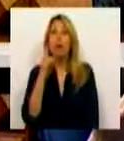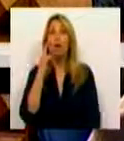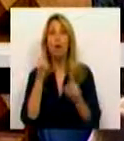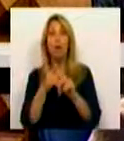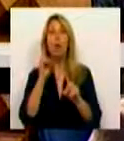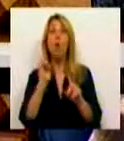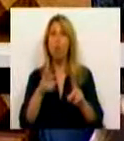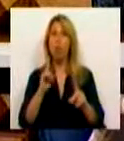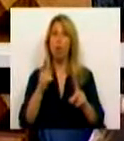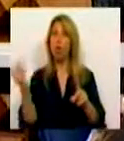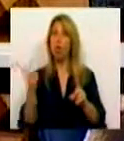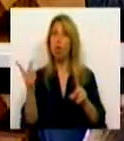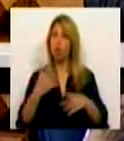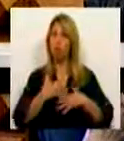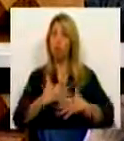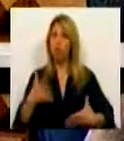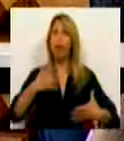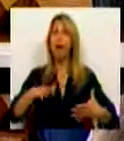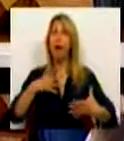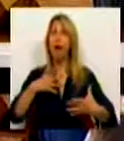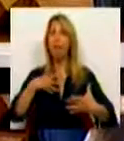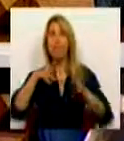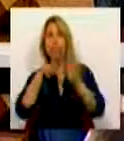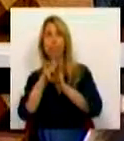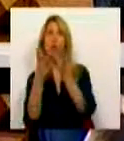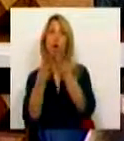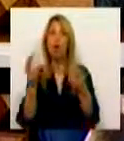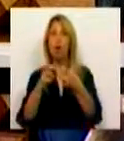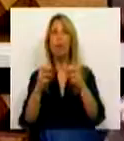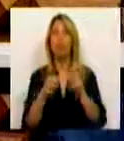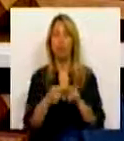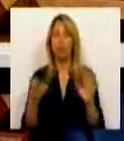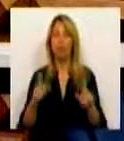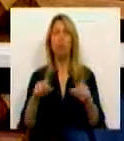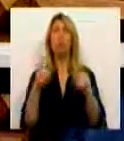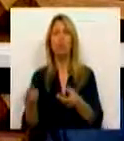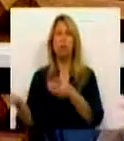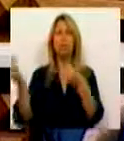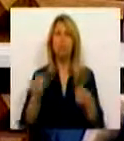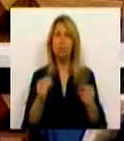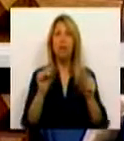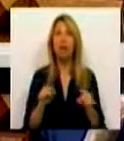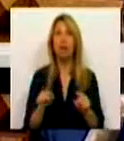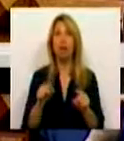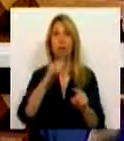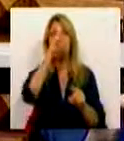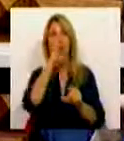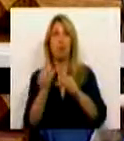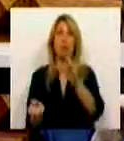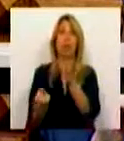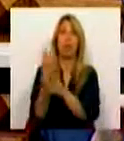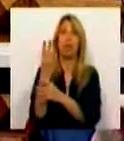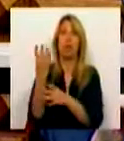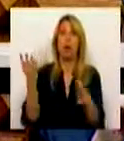adesão voluntária das partes, como disse. Depois, trazer-nos aqui a criação por parte do Estado